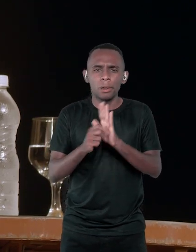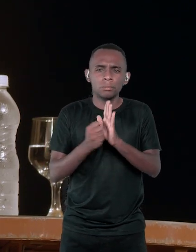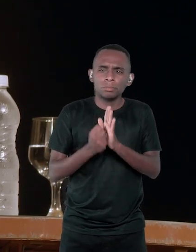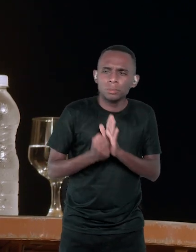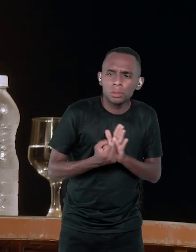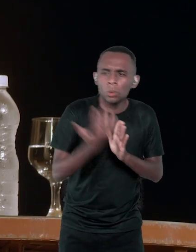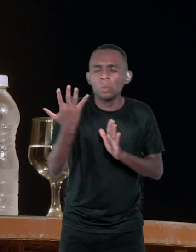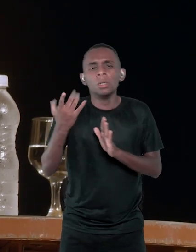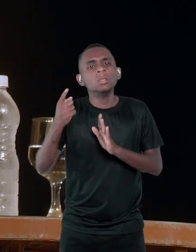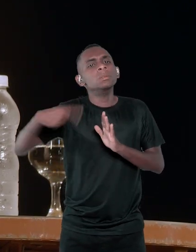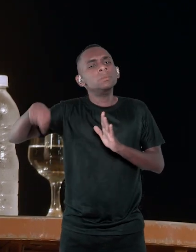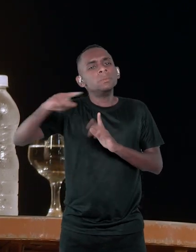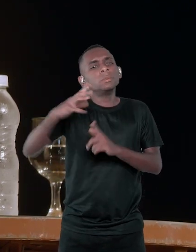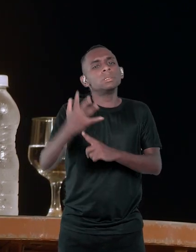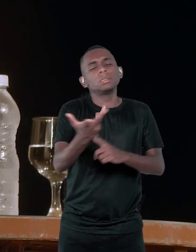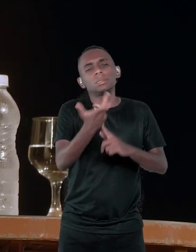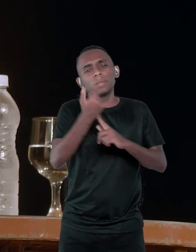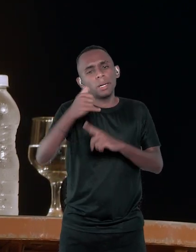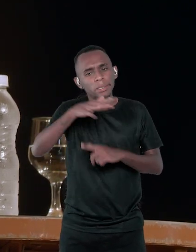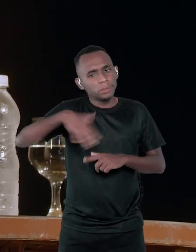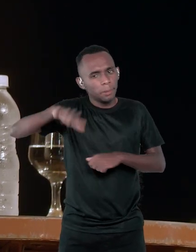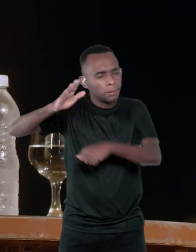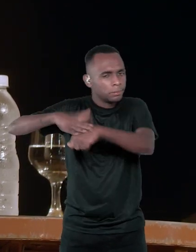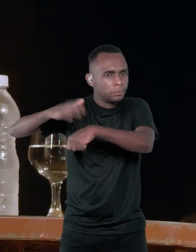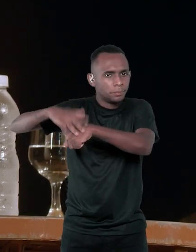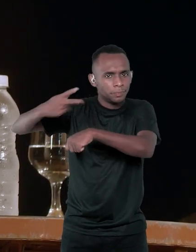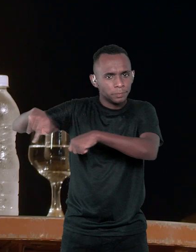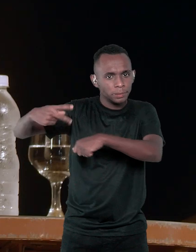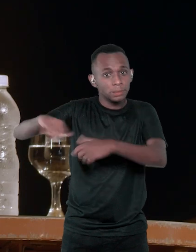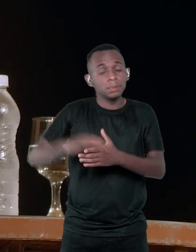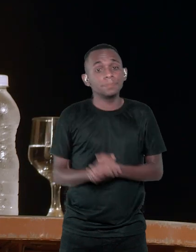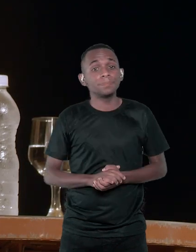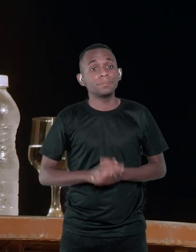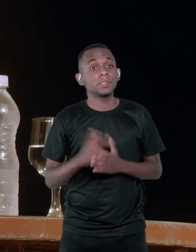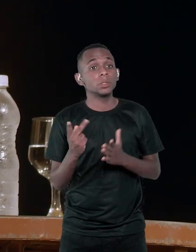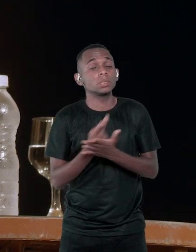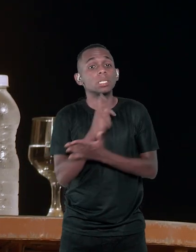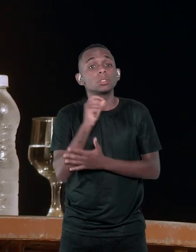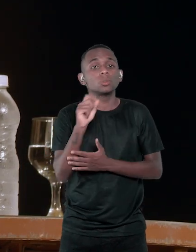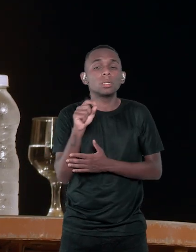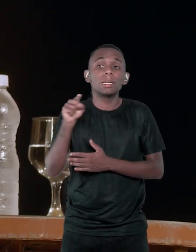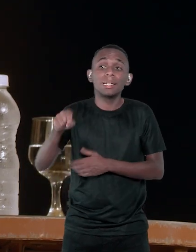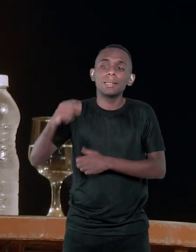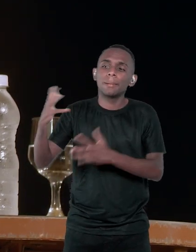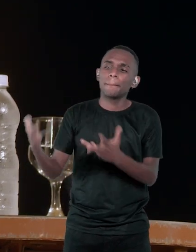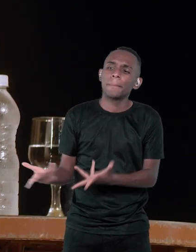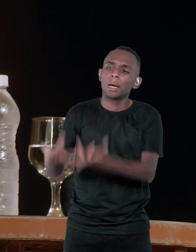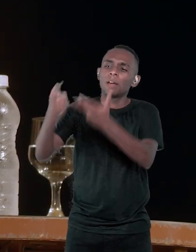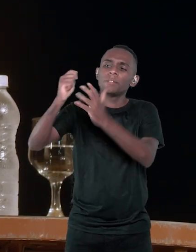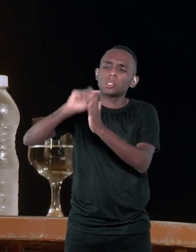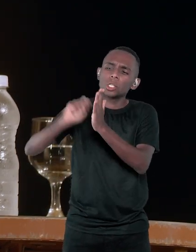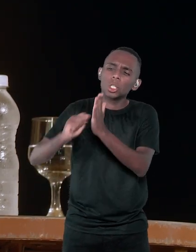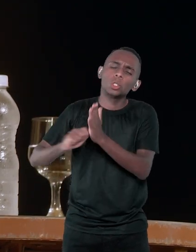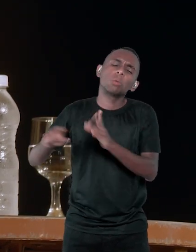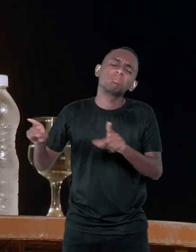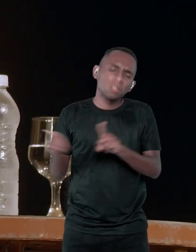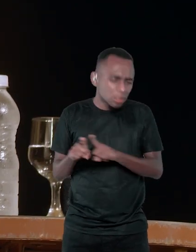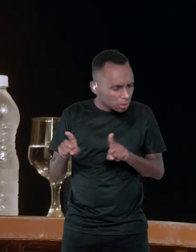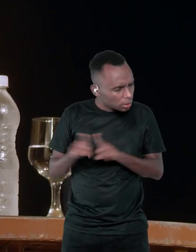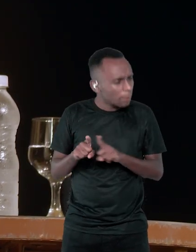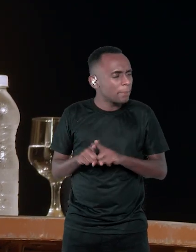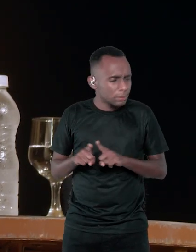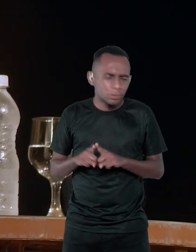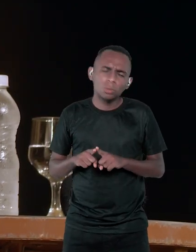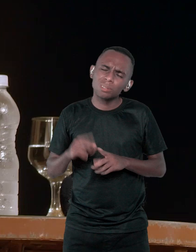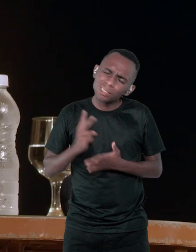multiplicidades de arte que ele passa bem perto da excelência dele como escritor. Eu sempre digo isso, e é